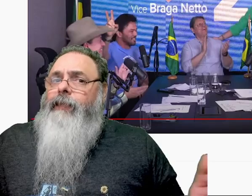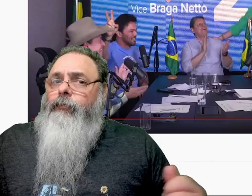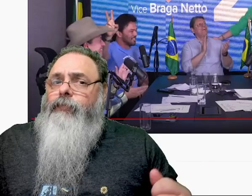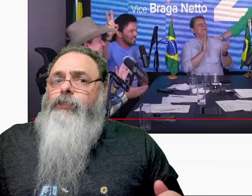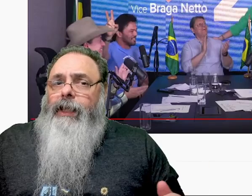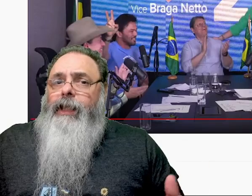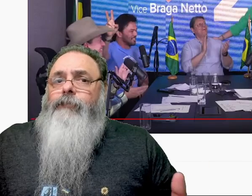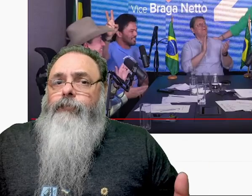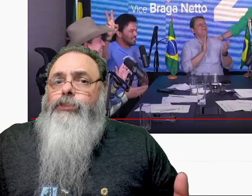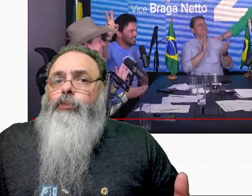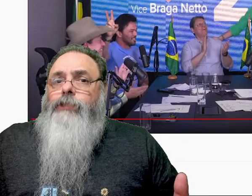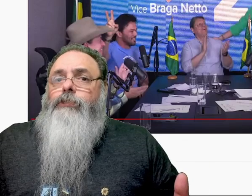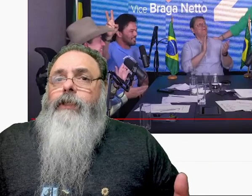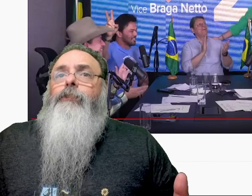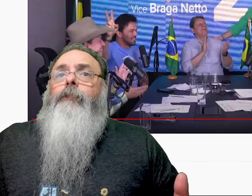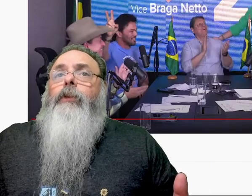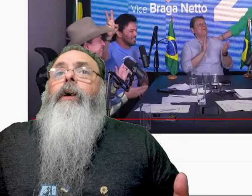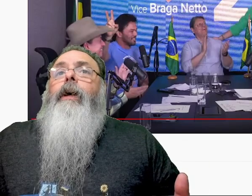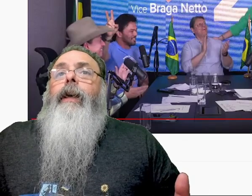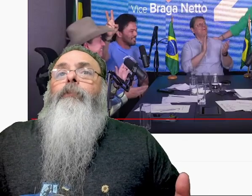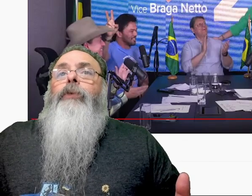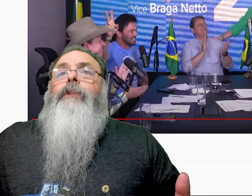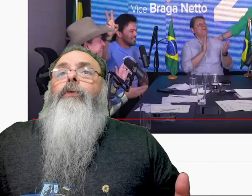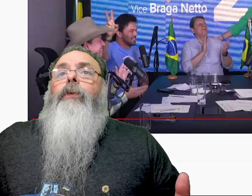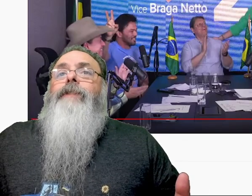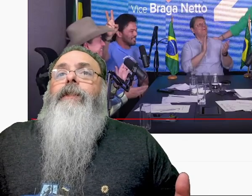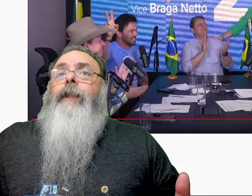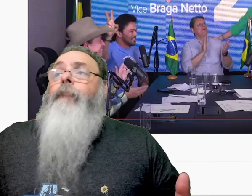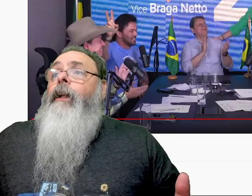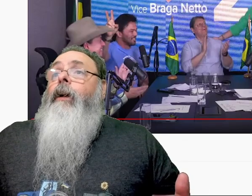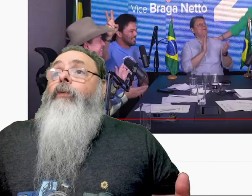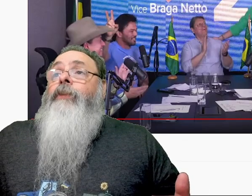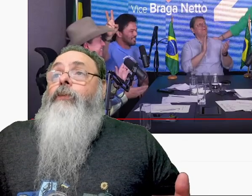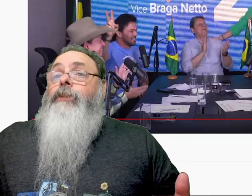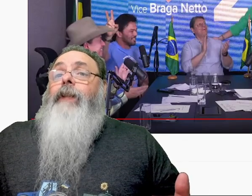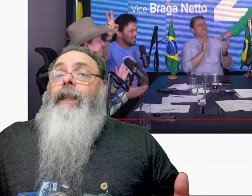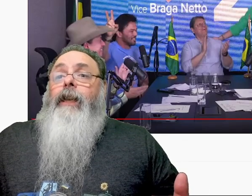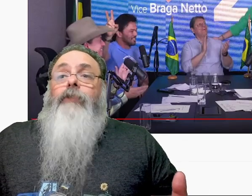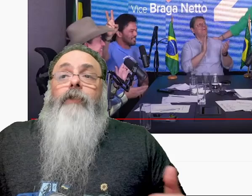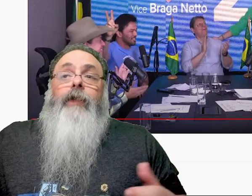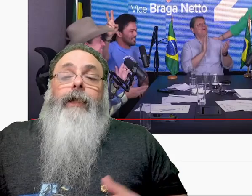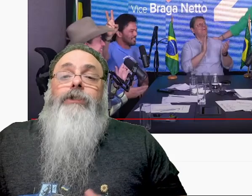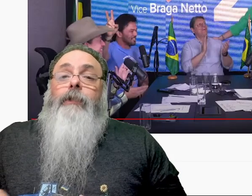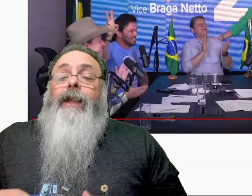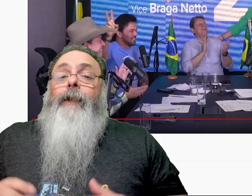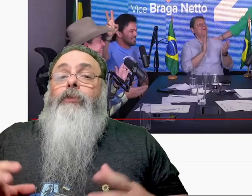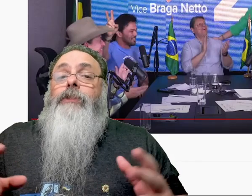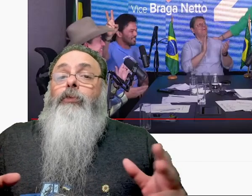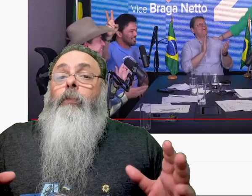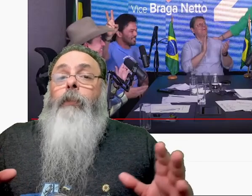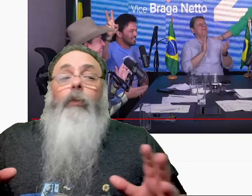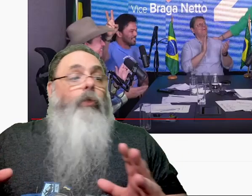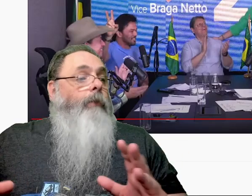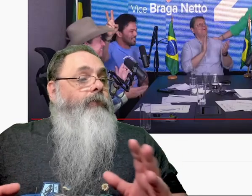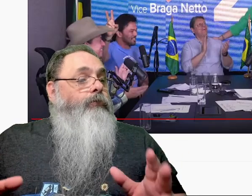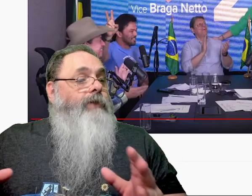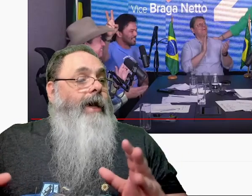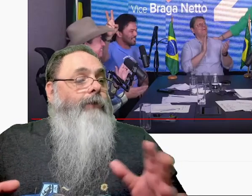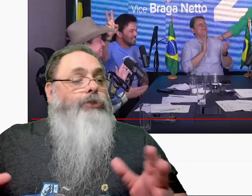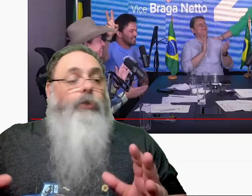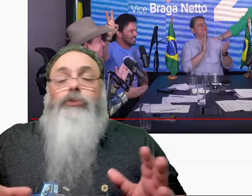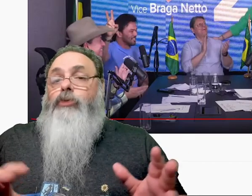um trabalho danado fazer uma live de 22 horas meu amigo é muita coisa né o finalzinho da Live É verdade também acabou sendo um pouco